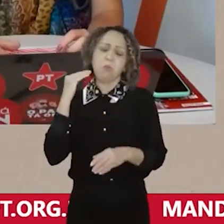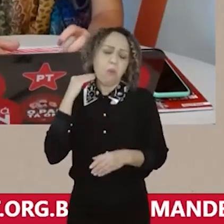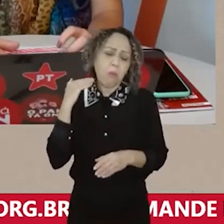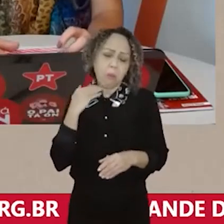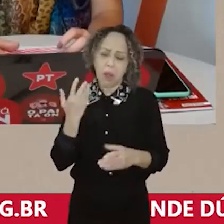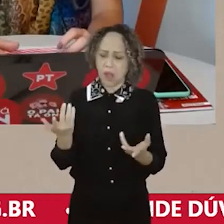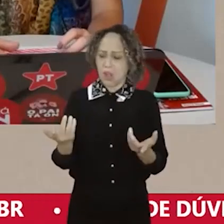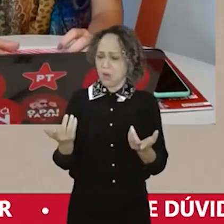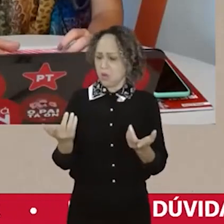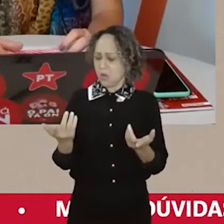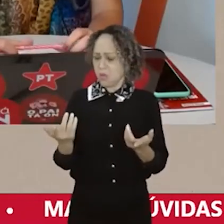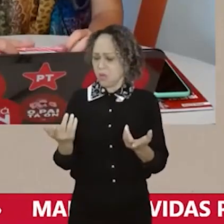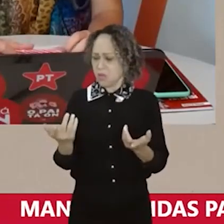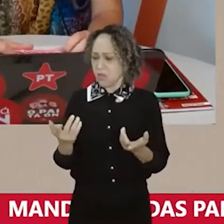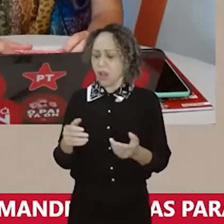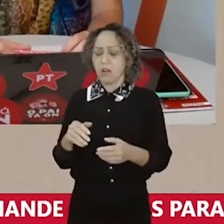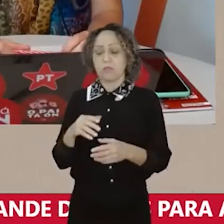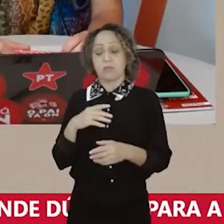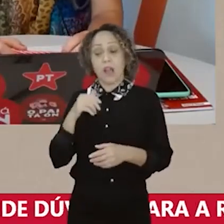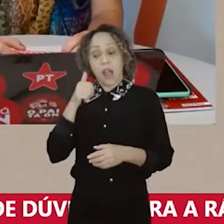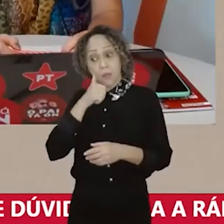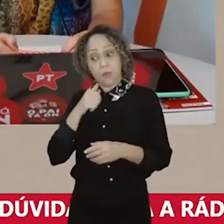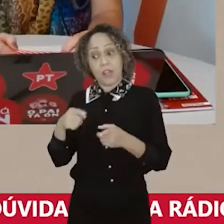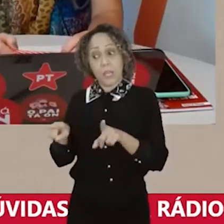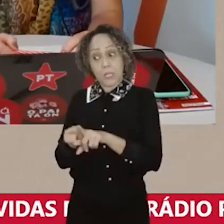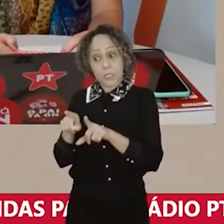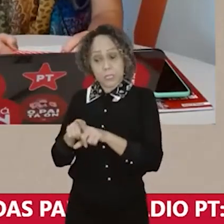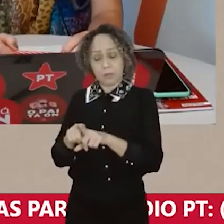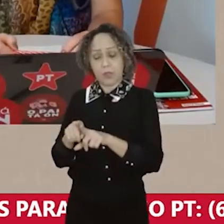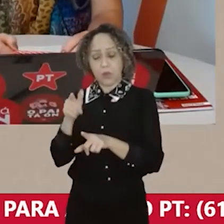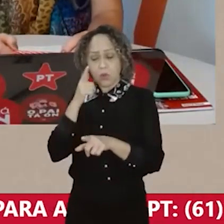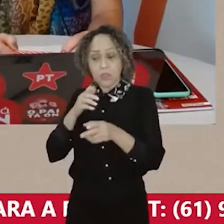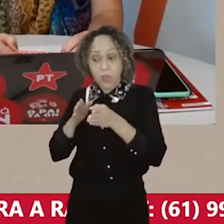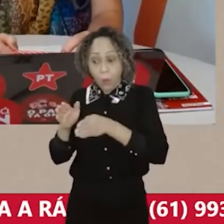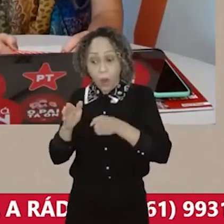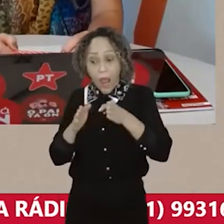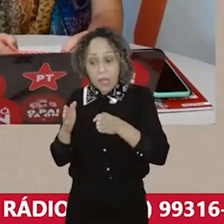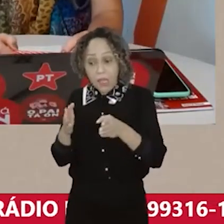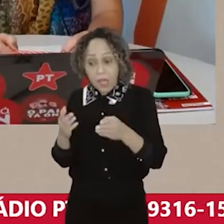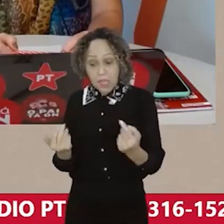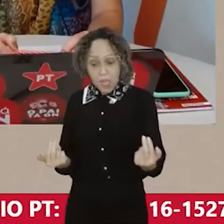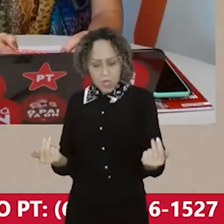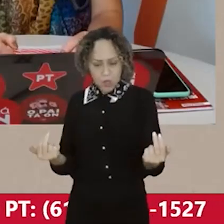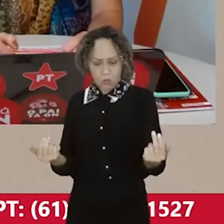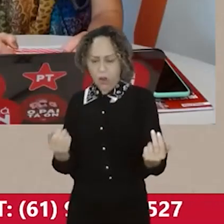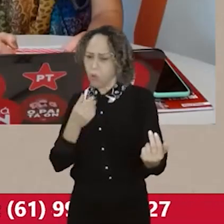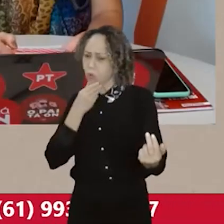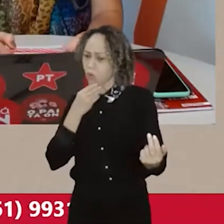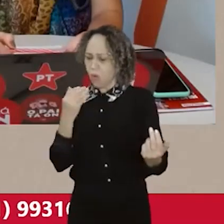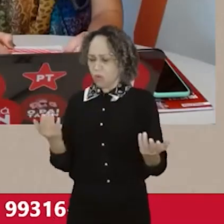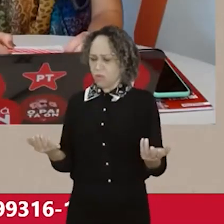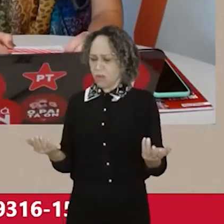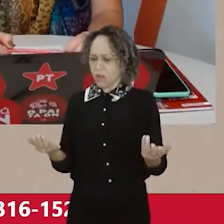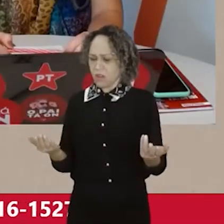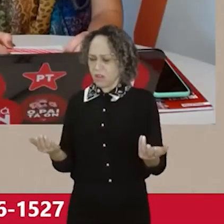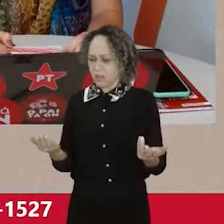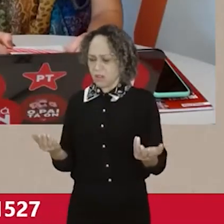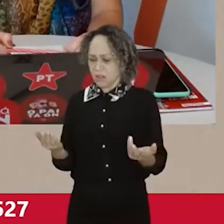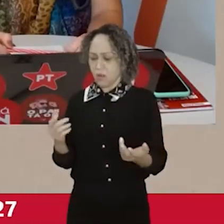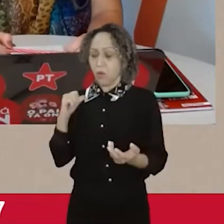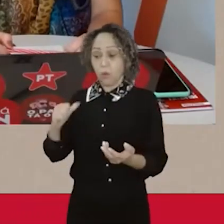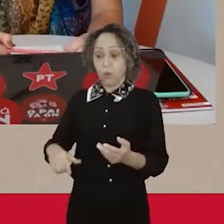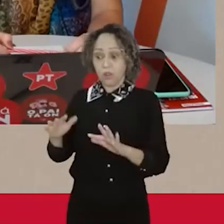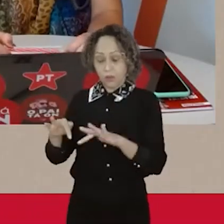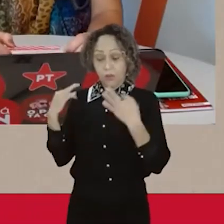que, somados, né, permitem que a gente encare o Bolsa Família como uma política a mais